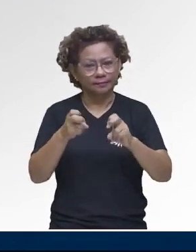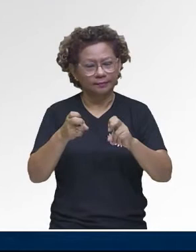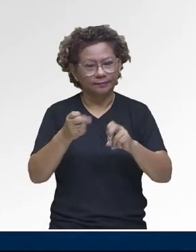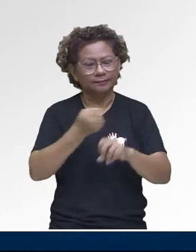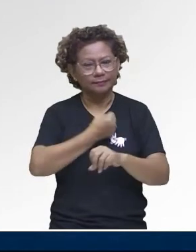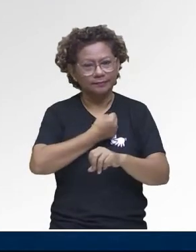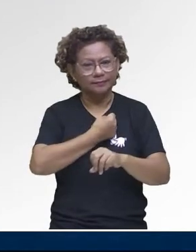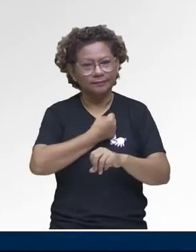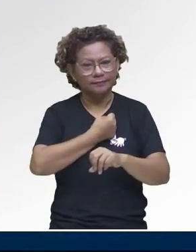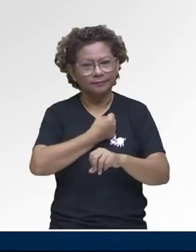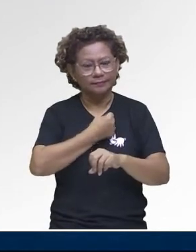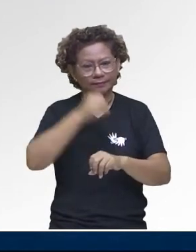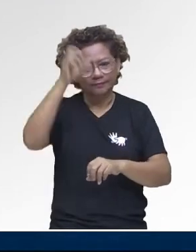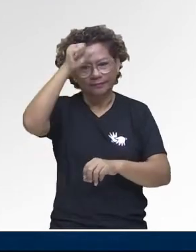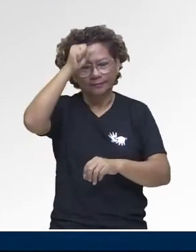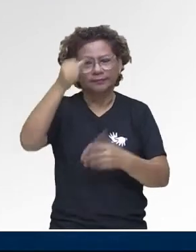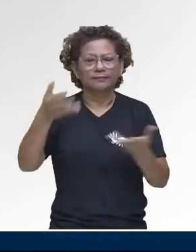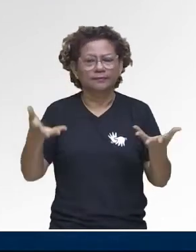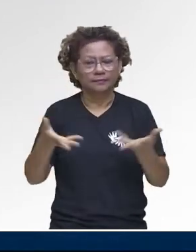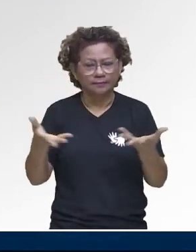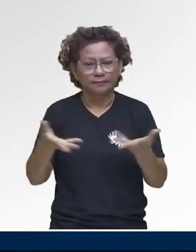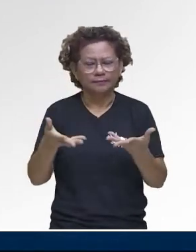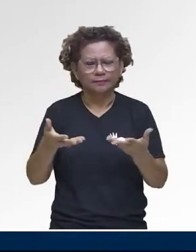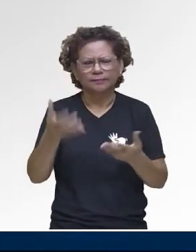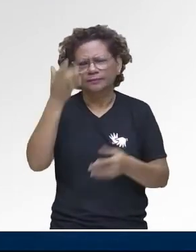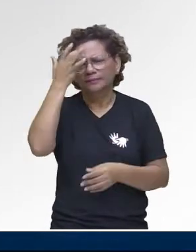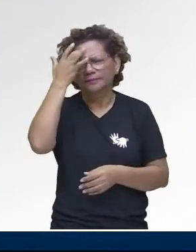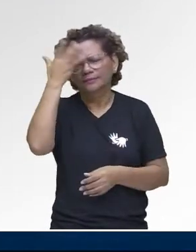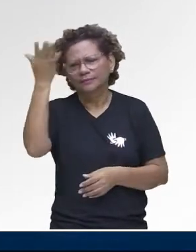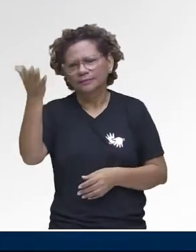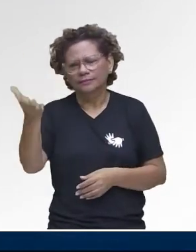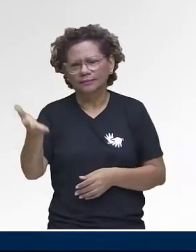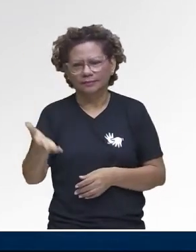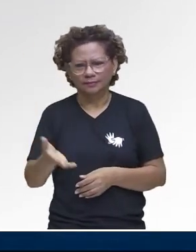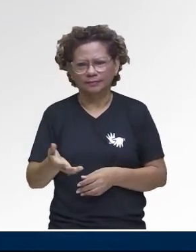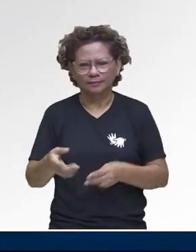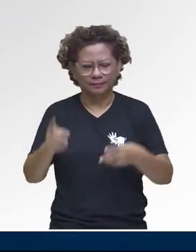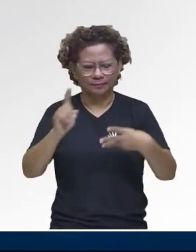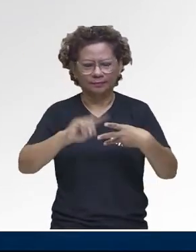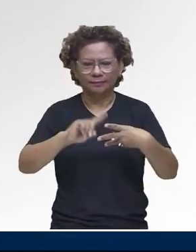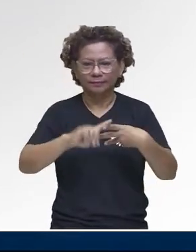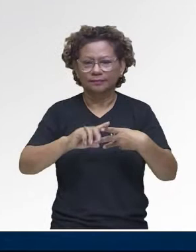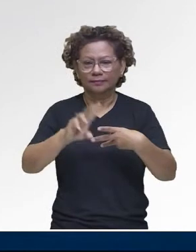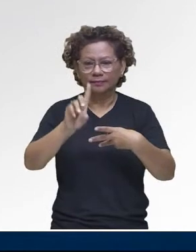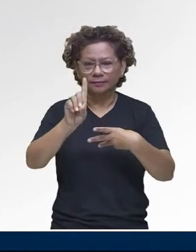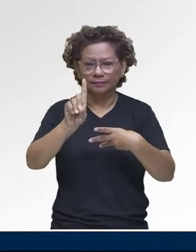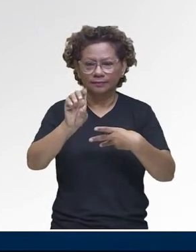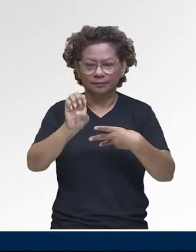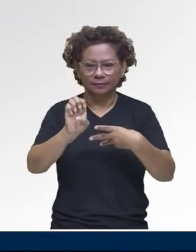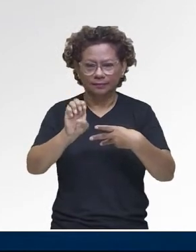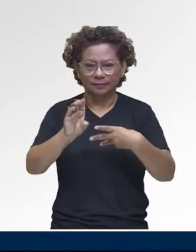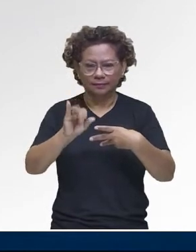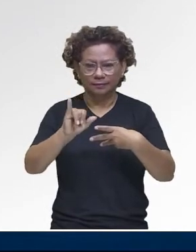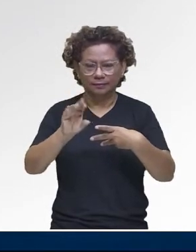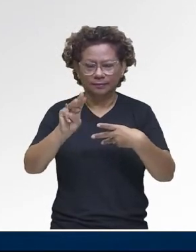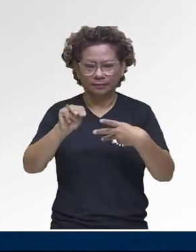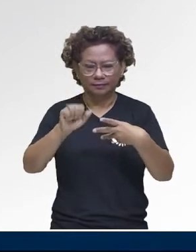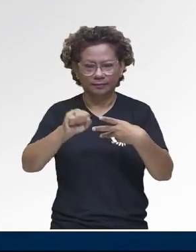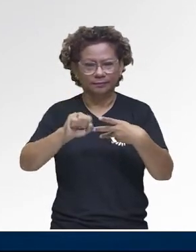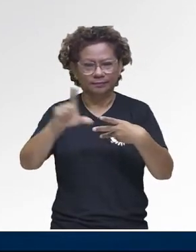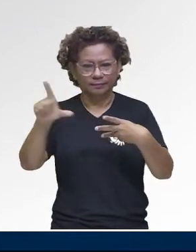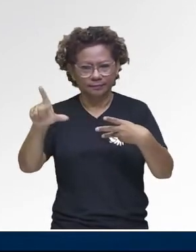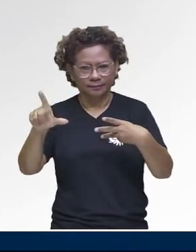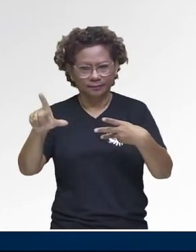também para o nosso dia a dia. É muito comum as operações com os números decimais relacionadas a essas duas operações, soma, adição e